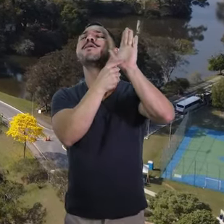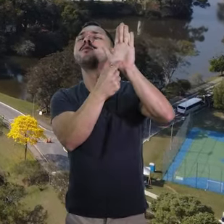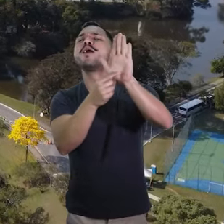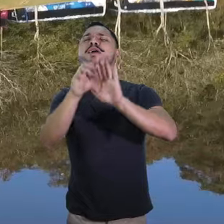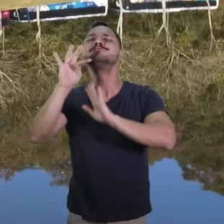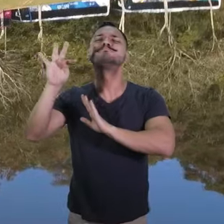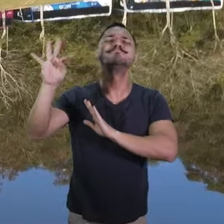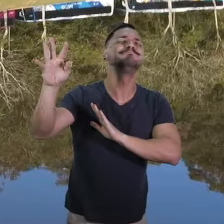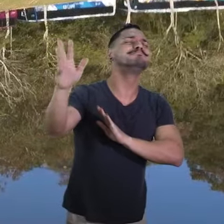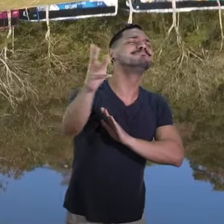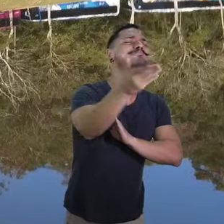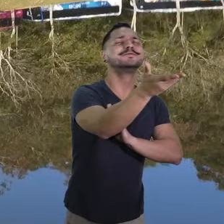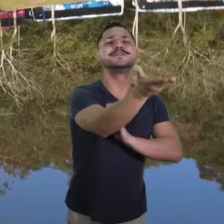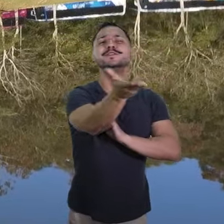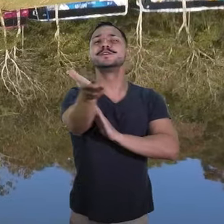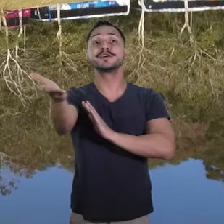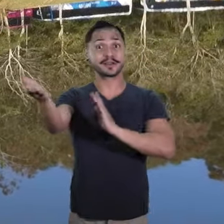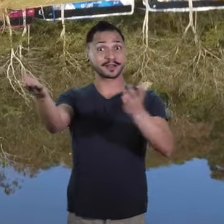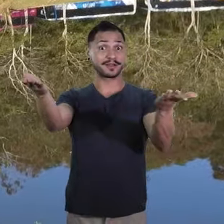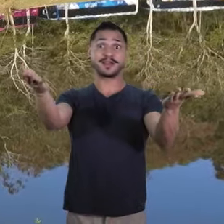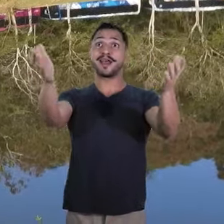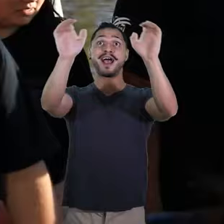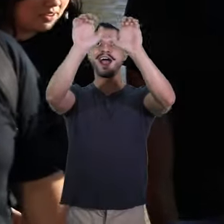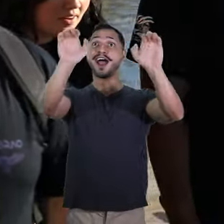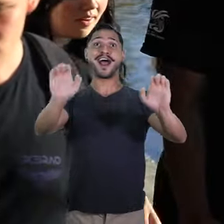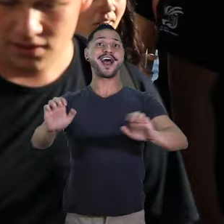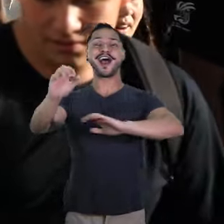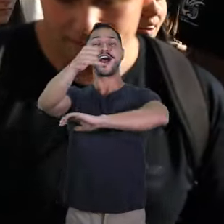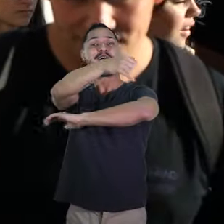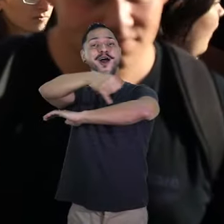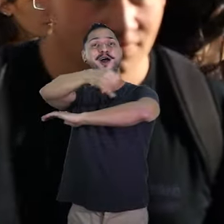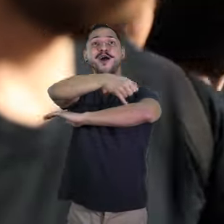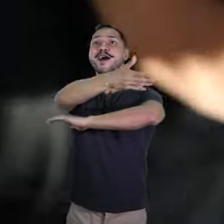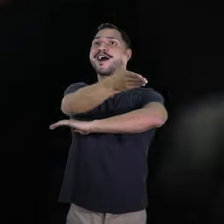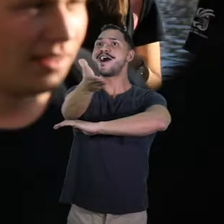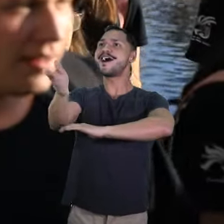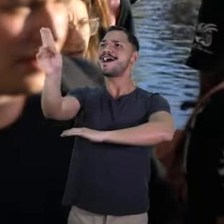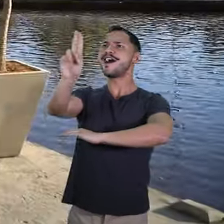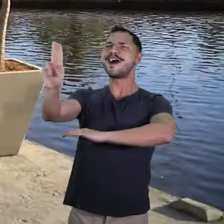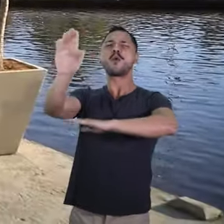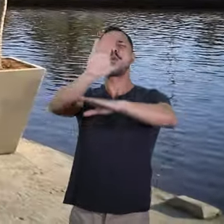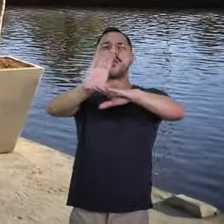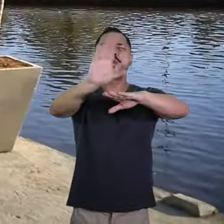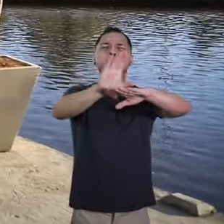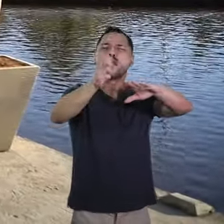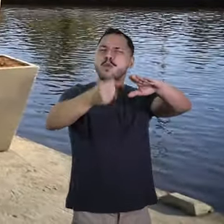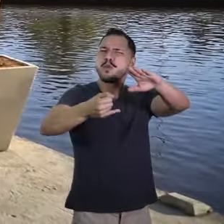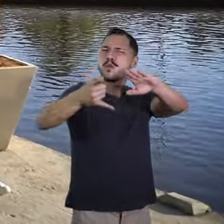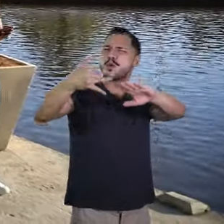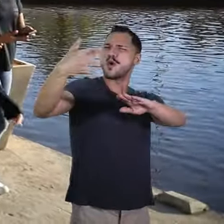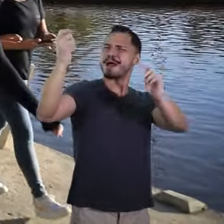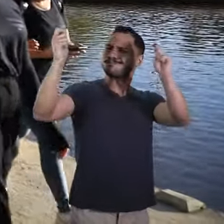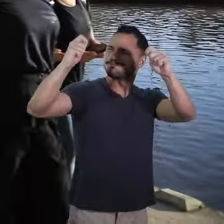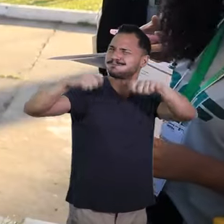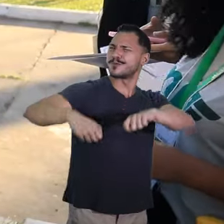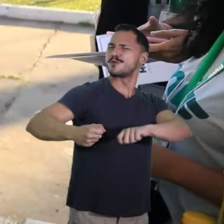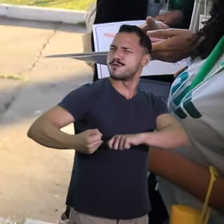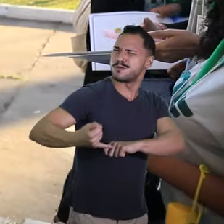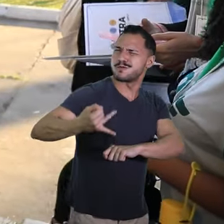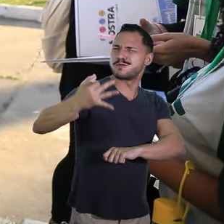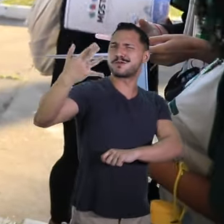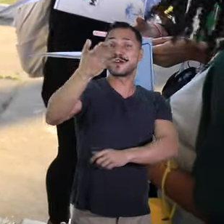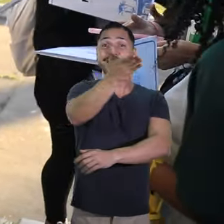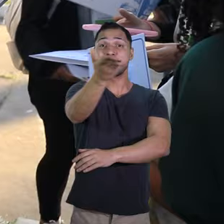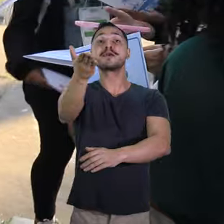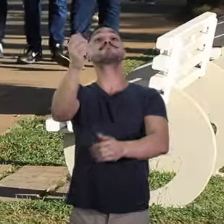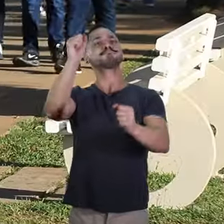para todos esses estudantes a infraestrutura da universidade, os cursos que a universidade oferece e todas as possibilidades que eles